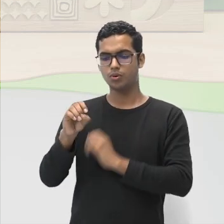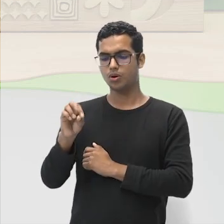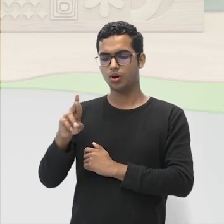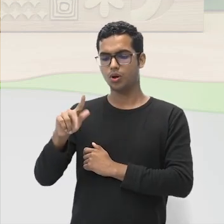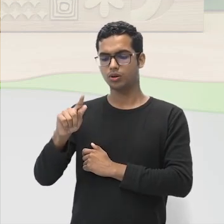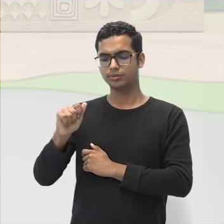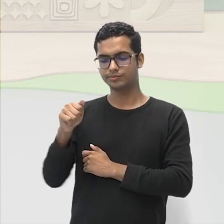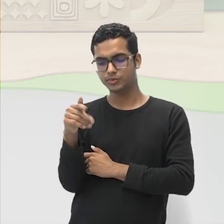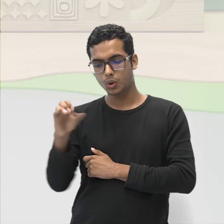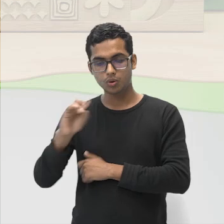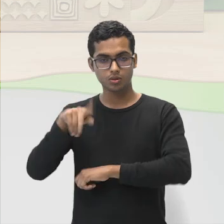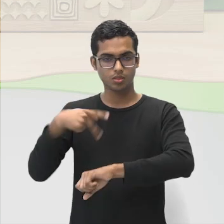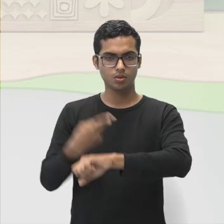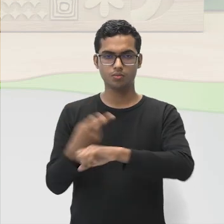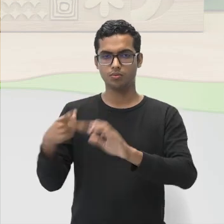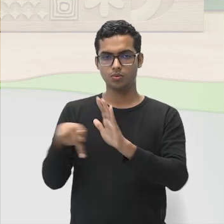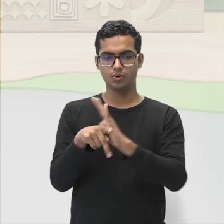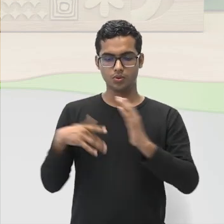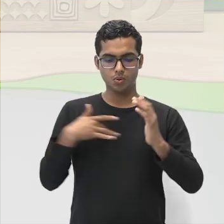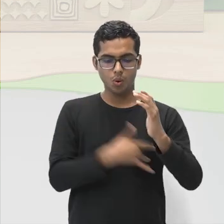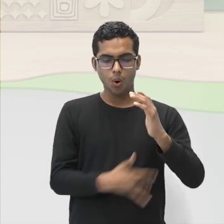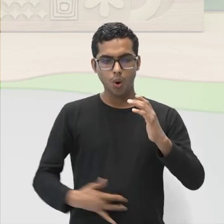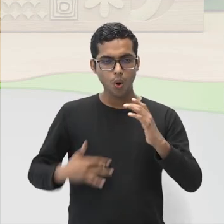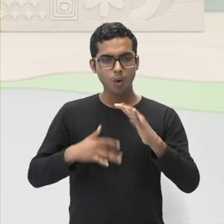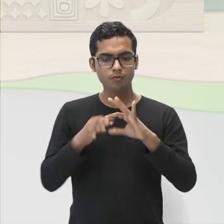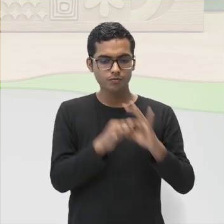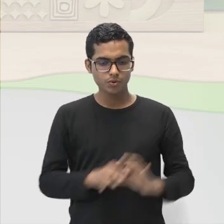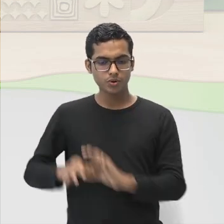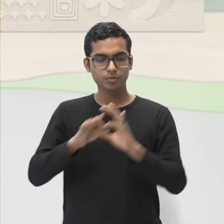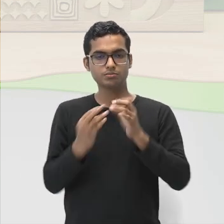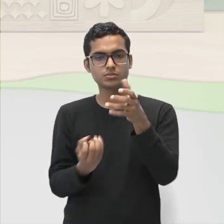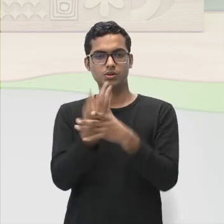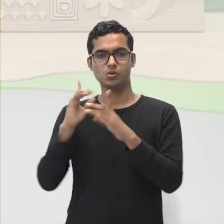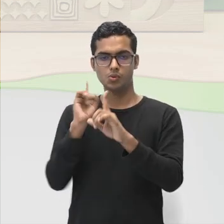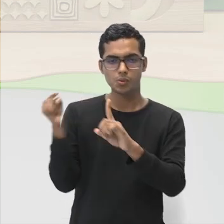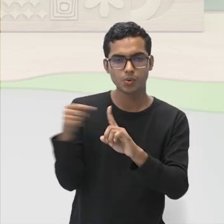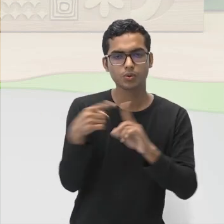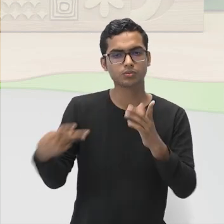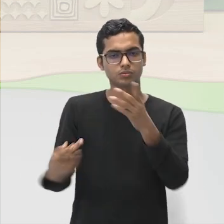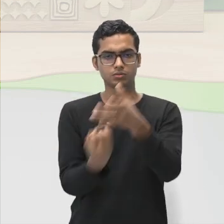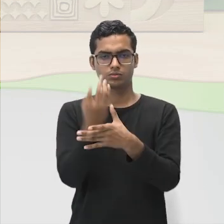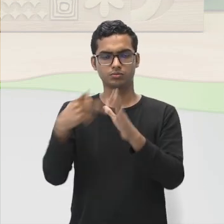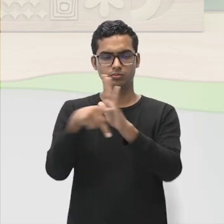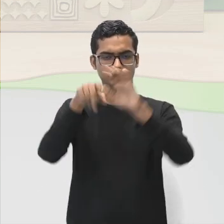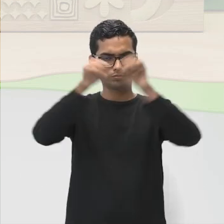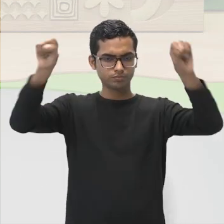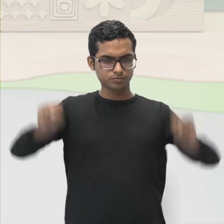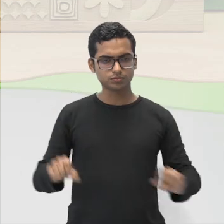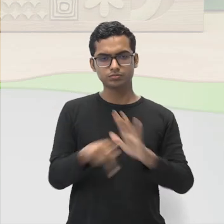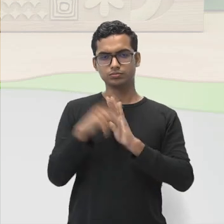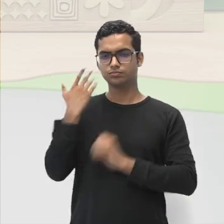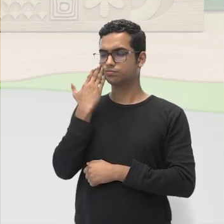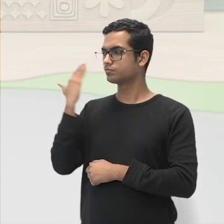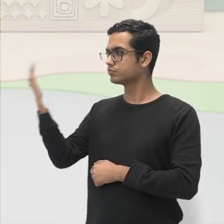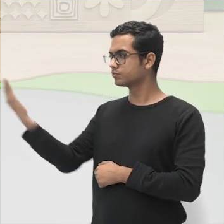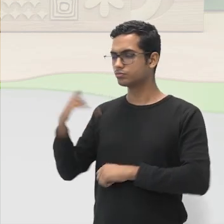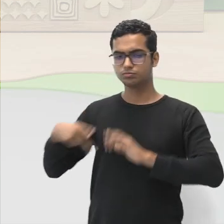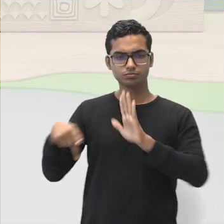uma função, formando um sistema, como aqui representado, né, o nosso